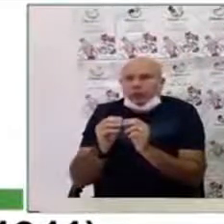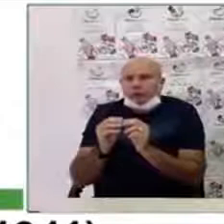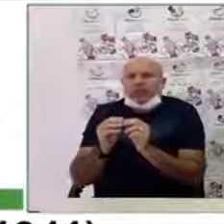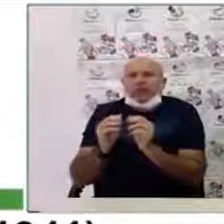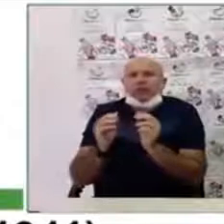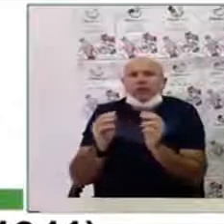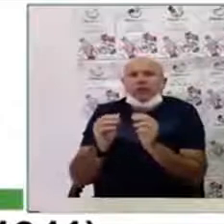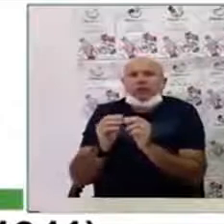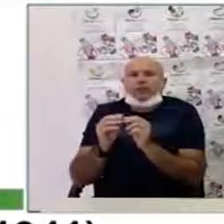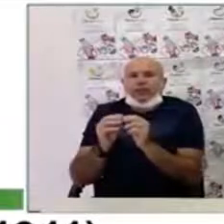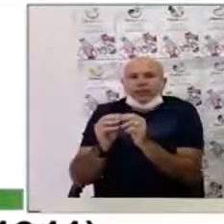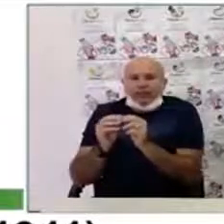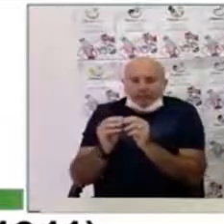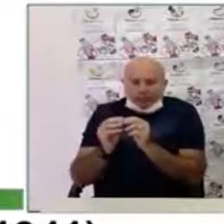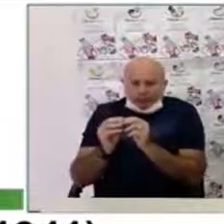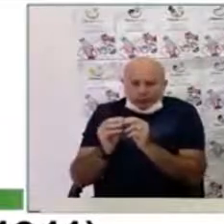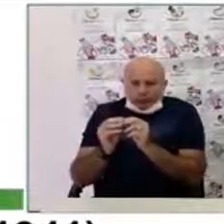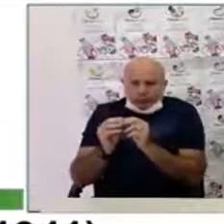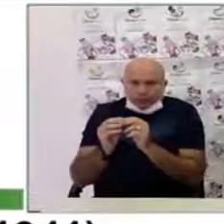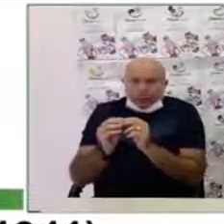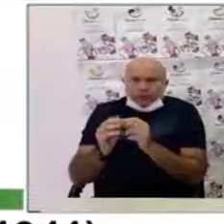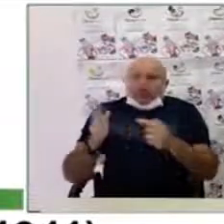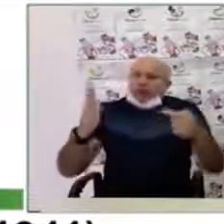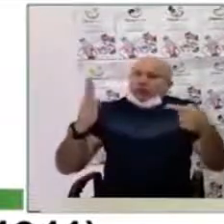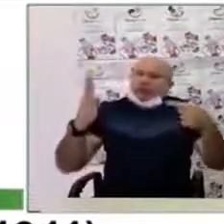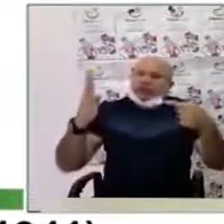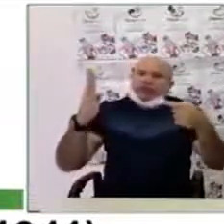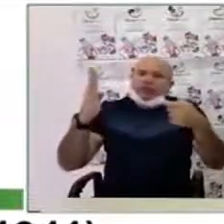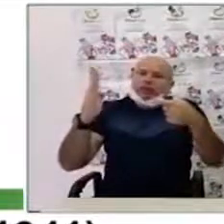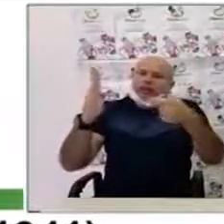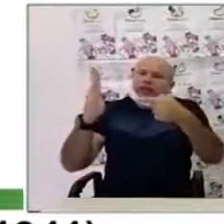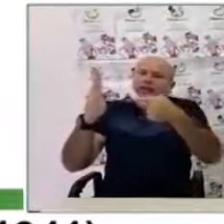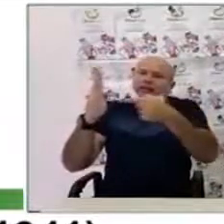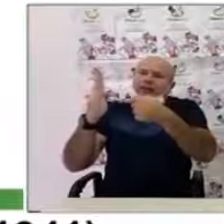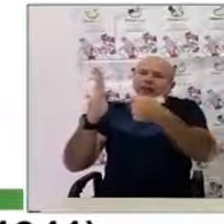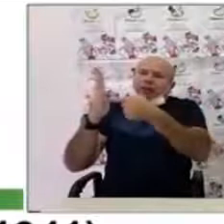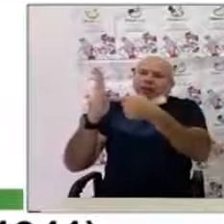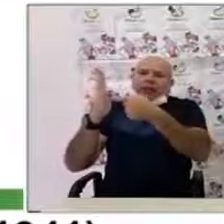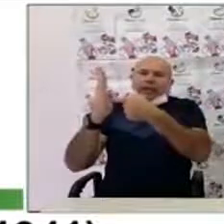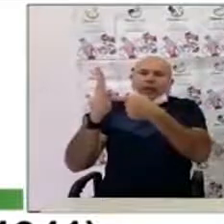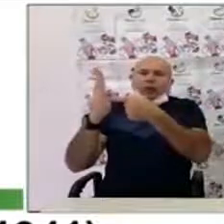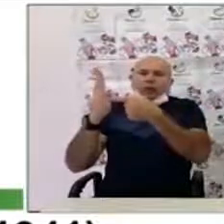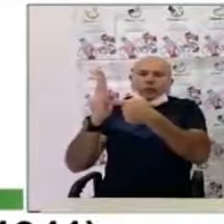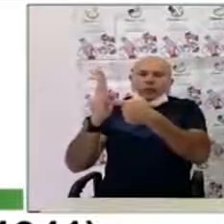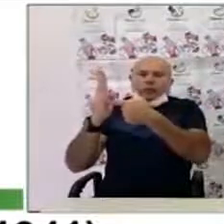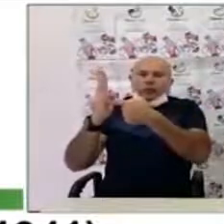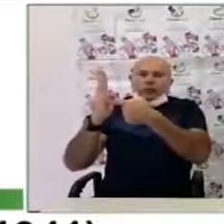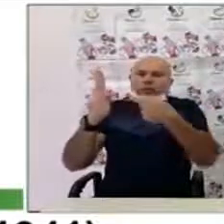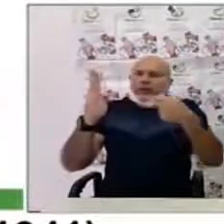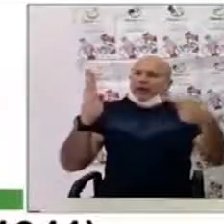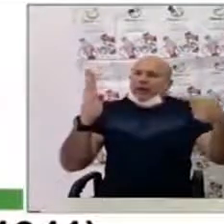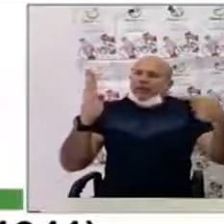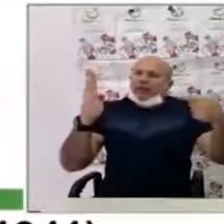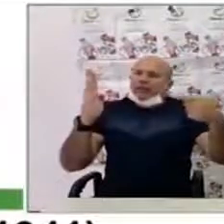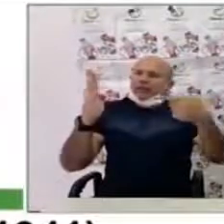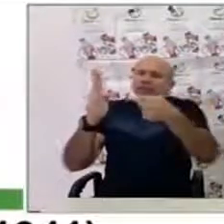Thomson imaginava que o átomo seria maciço. Então se eu estou direcionando uma radiação para uma placa de ouro, o que é que